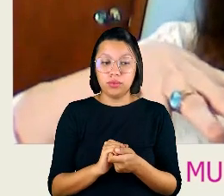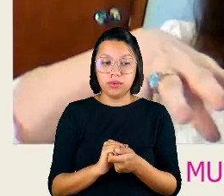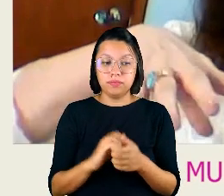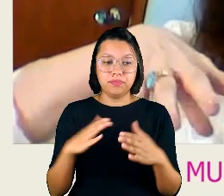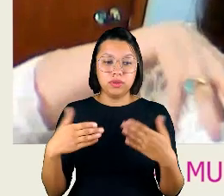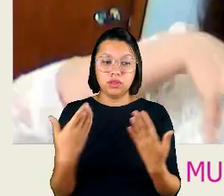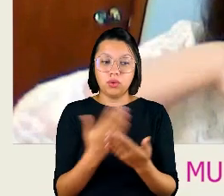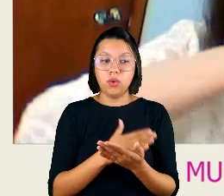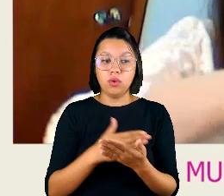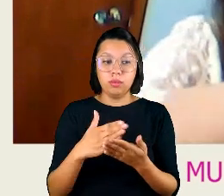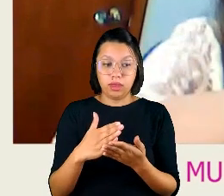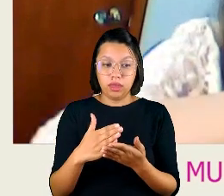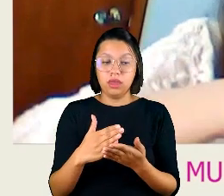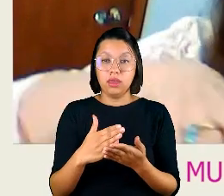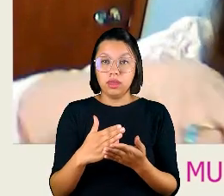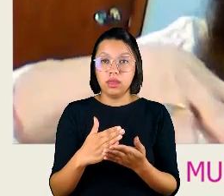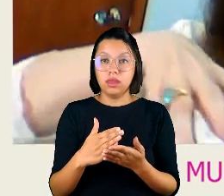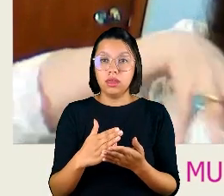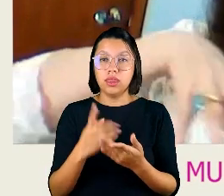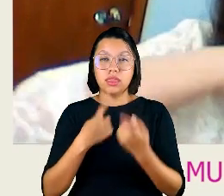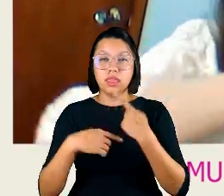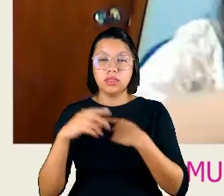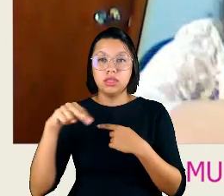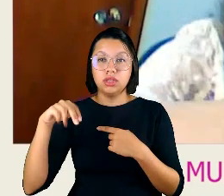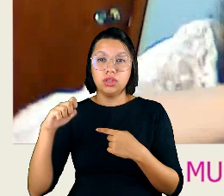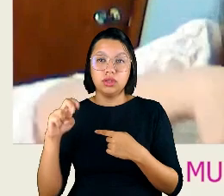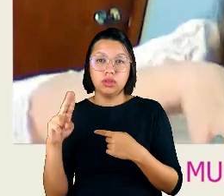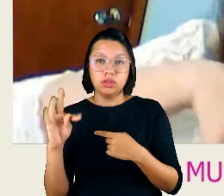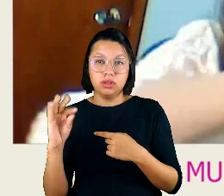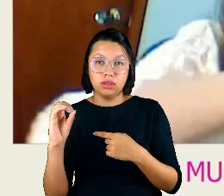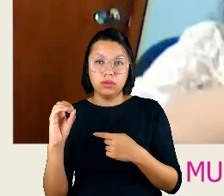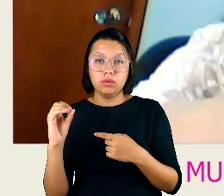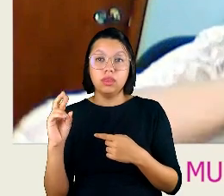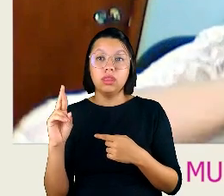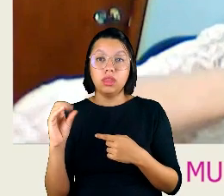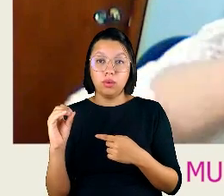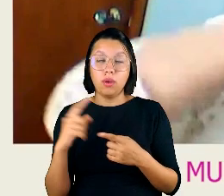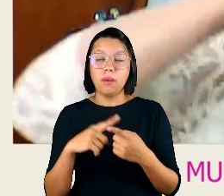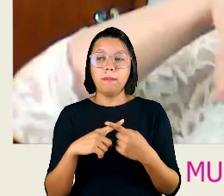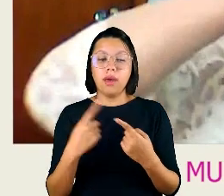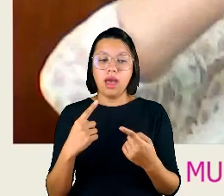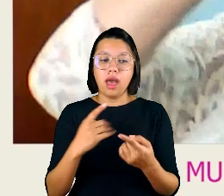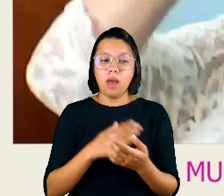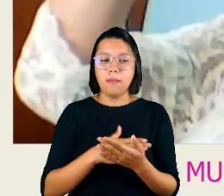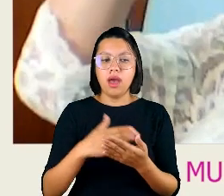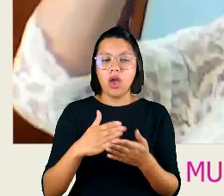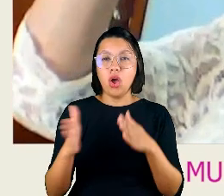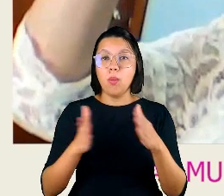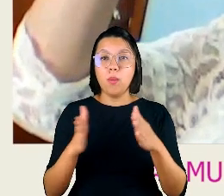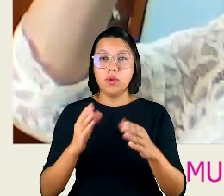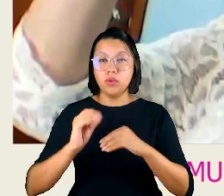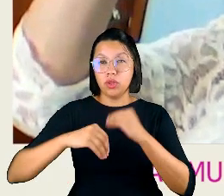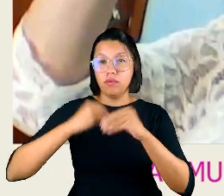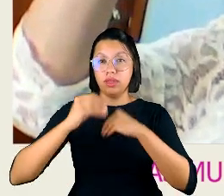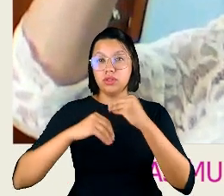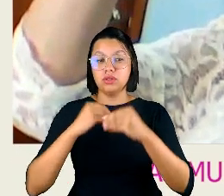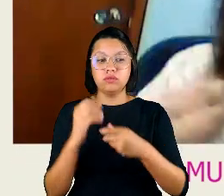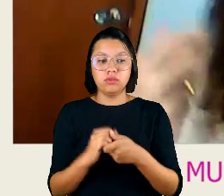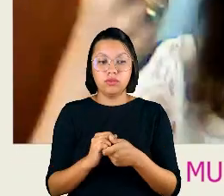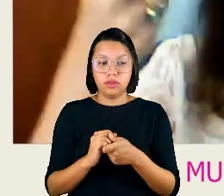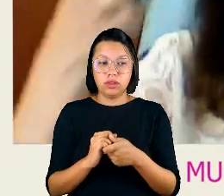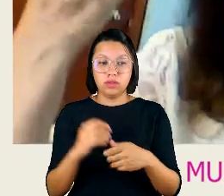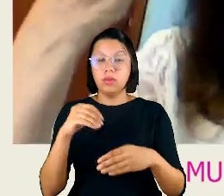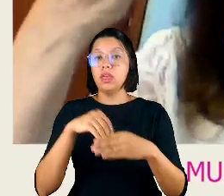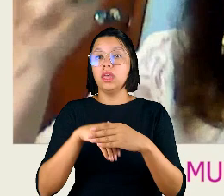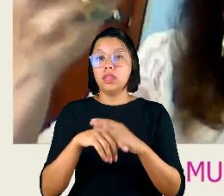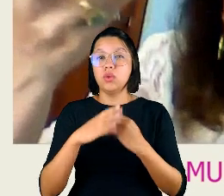desejo neutro, mas a partir do momento que elas vão se envolvendo e elas entram no desejo reativo. E